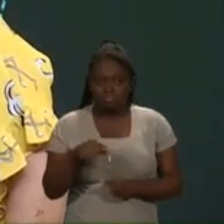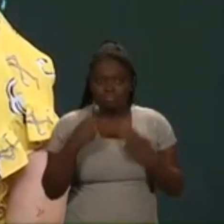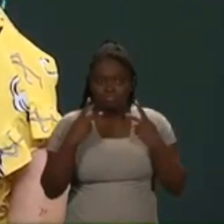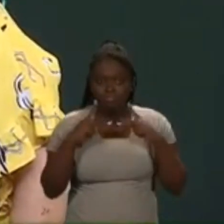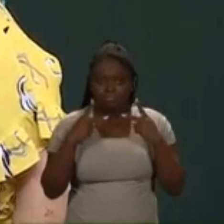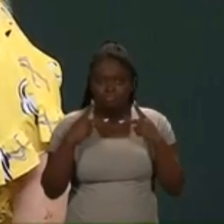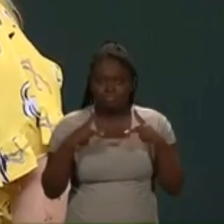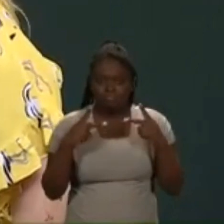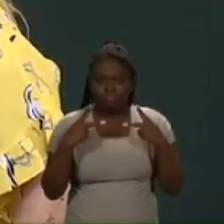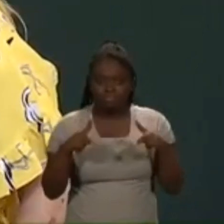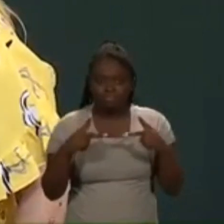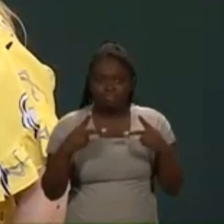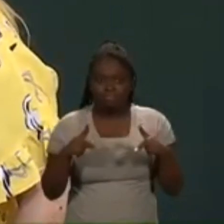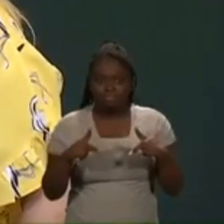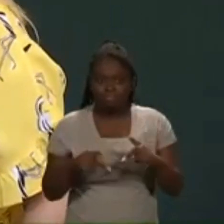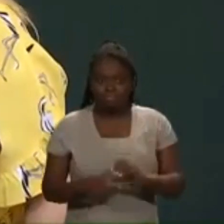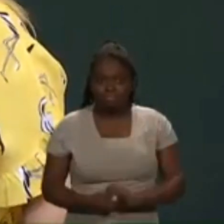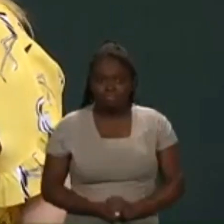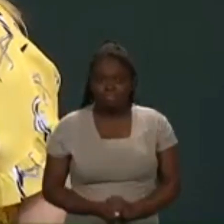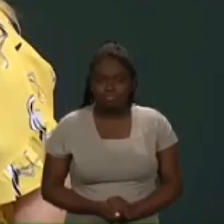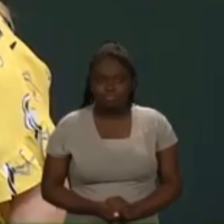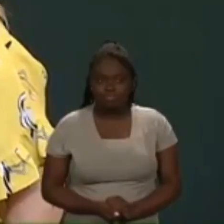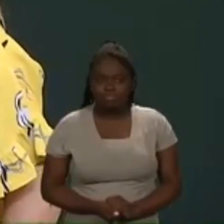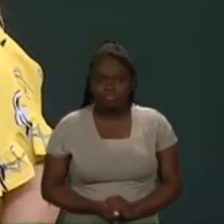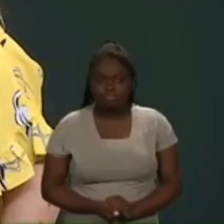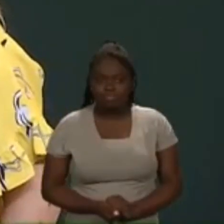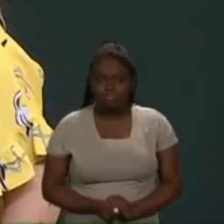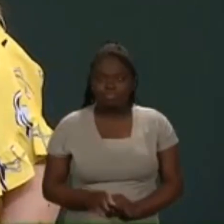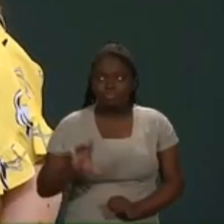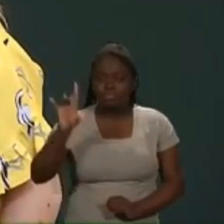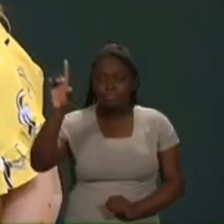Que Deus me dê a graça.